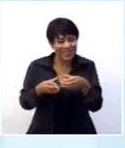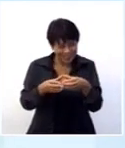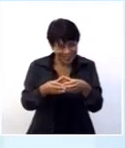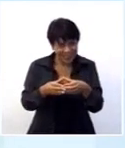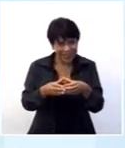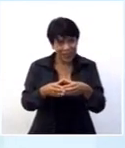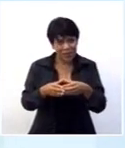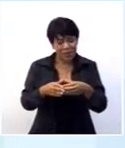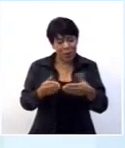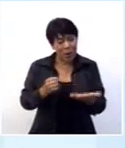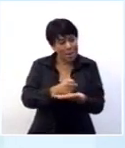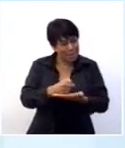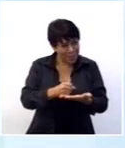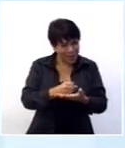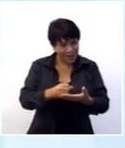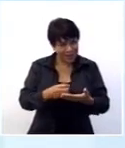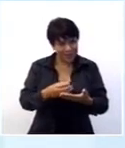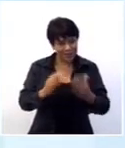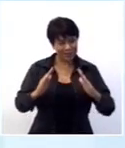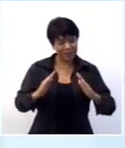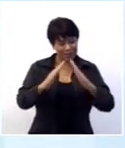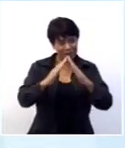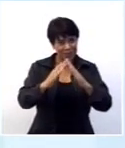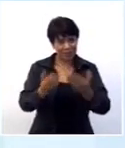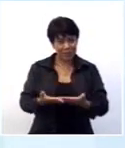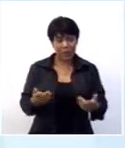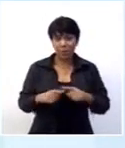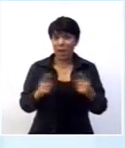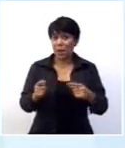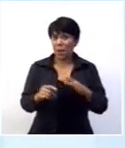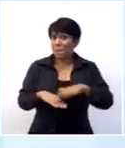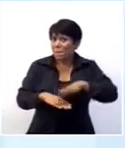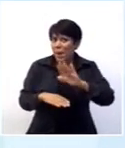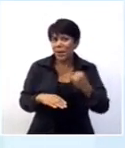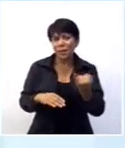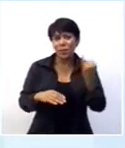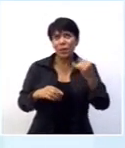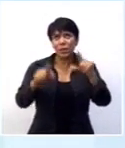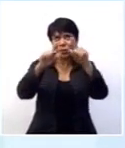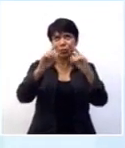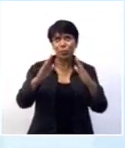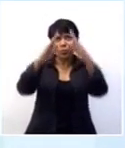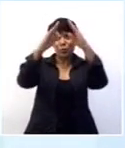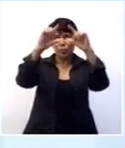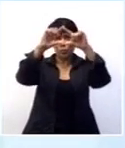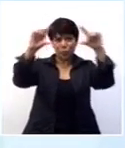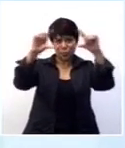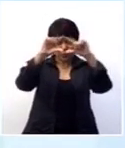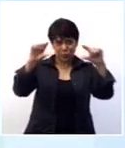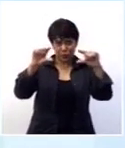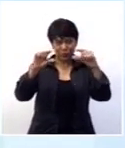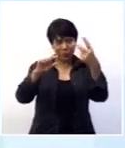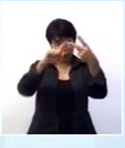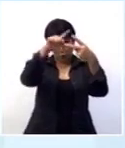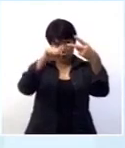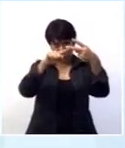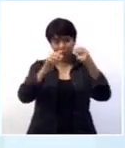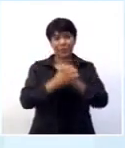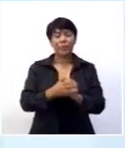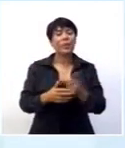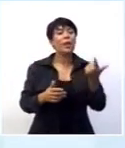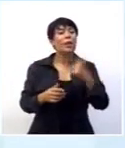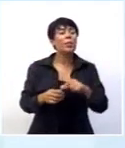aqui, mas não tão importantes quanto os 2 andares superiores. Depois a gente vai falar um pouco dos